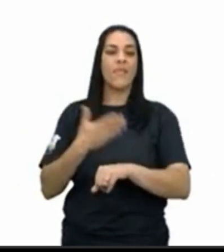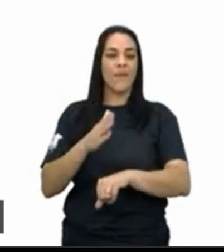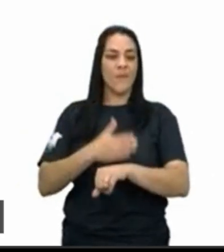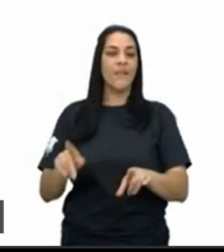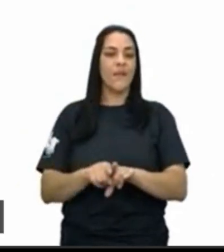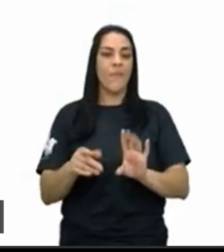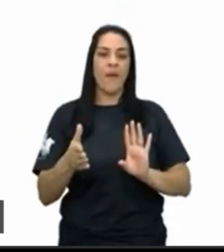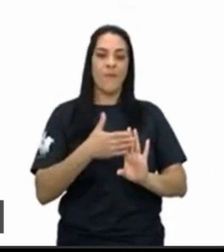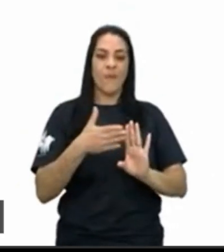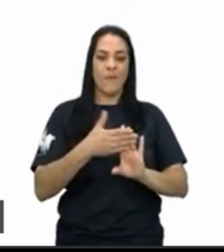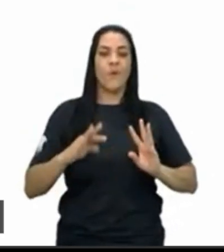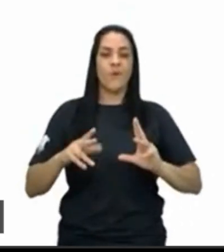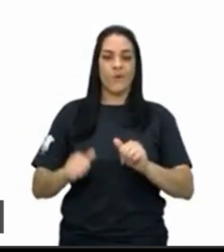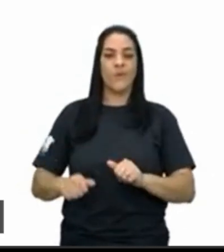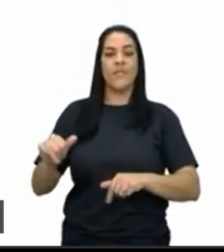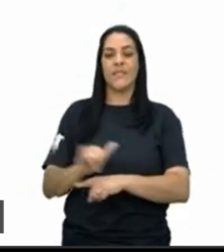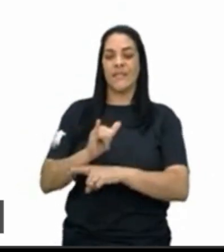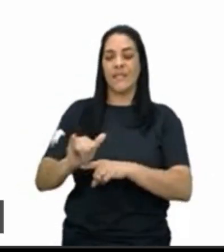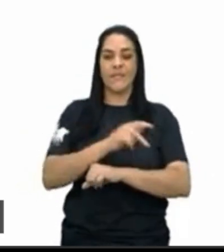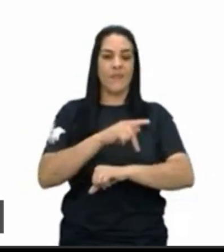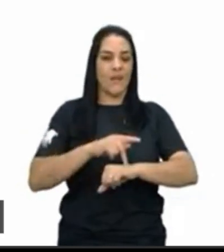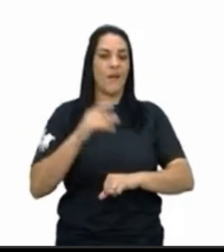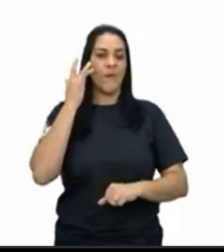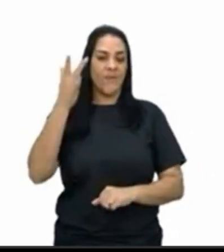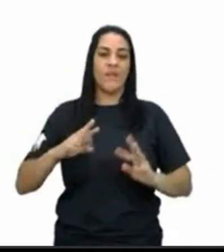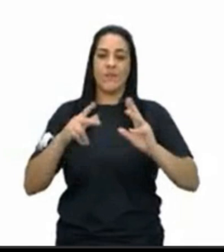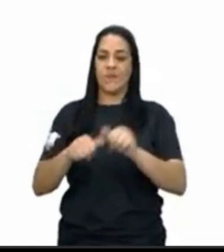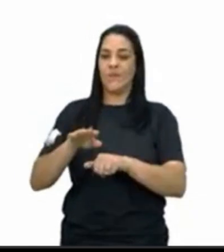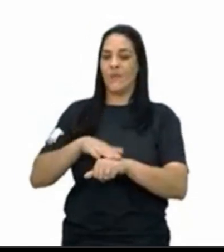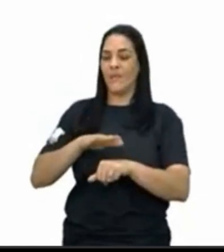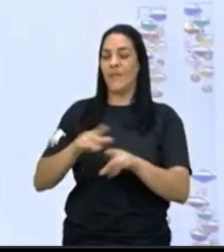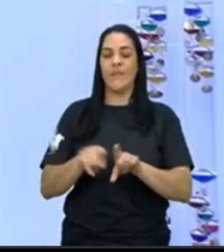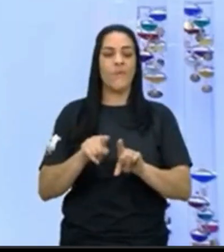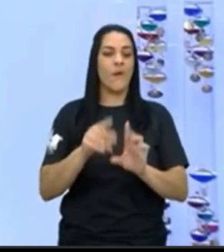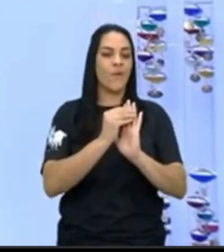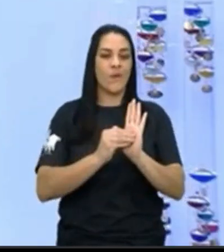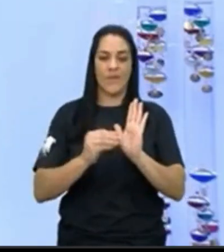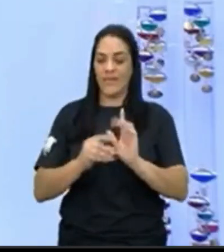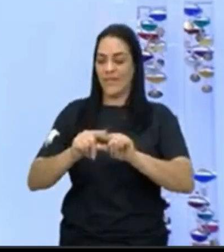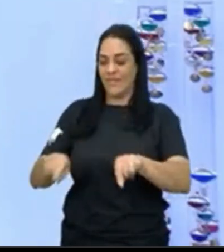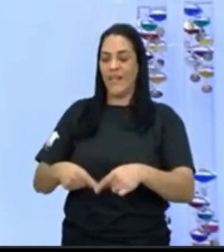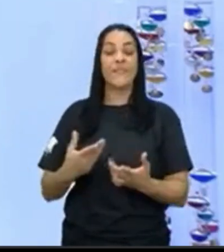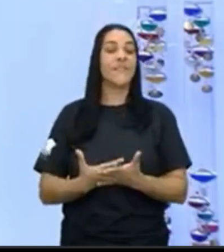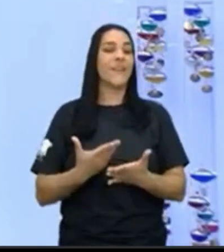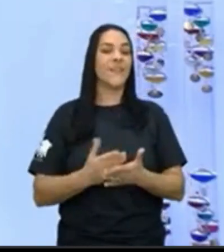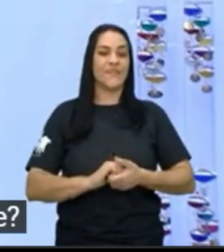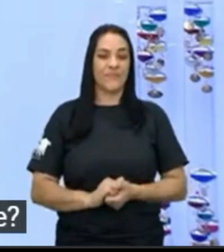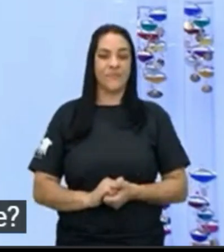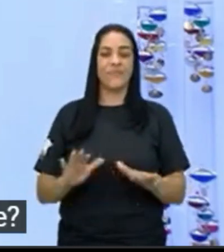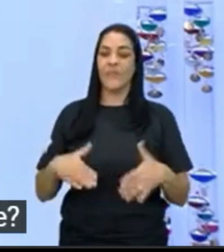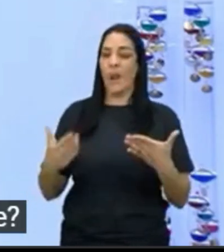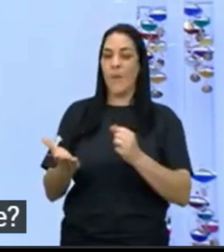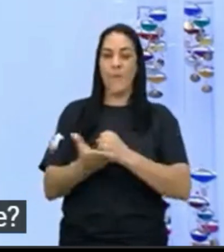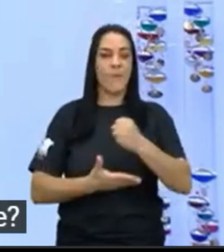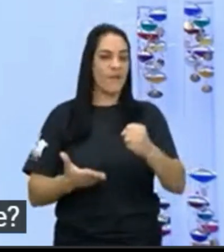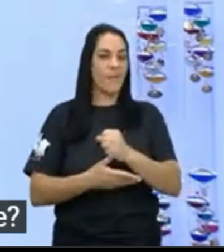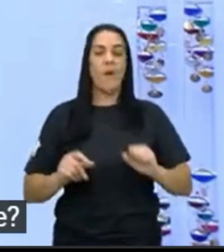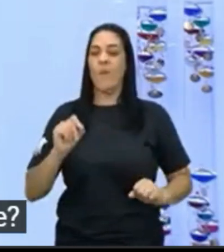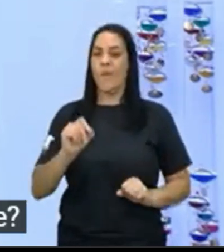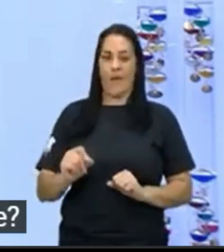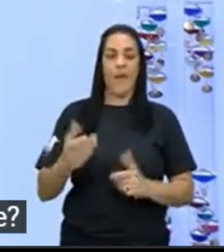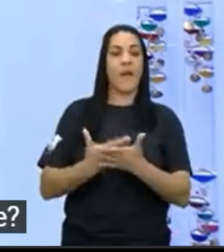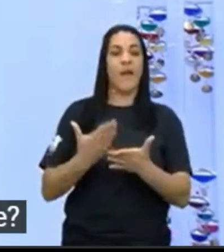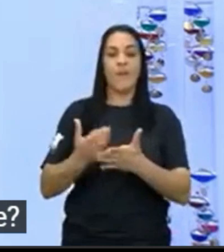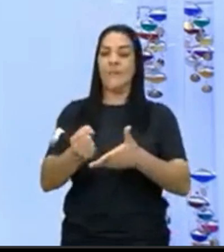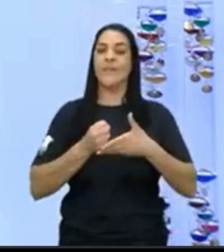na prática, e propor estratégias pedagógicas para facilitar a aplicação dos conteúdos em sala de aula. E basicamente, o